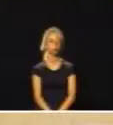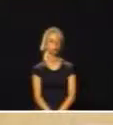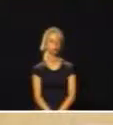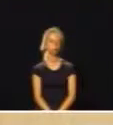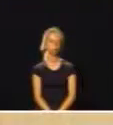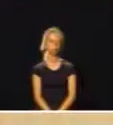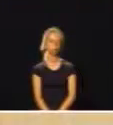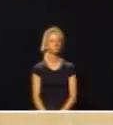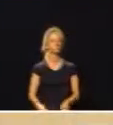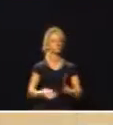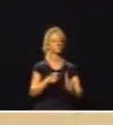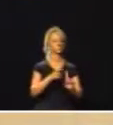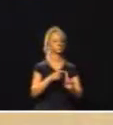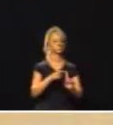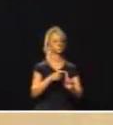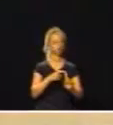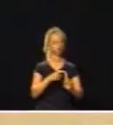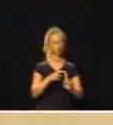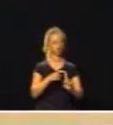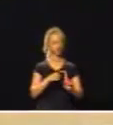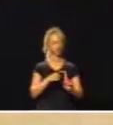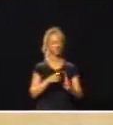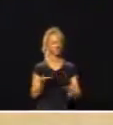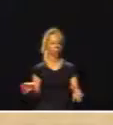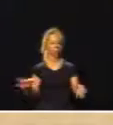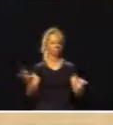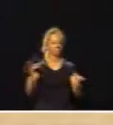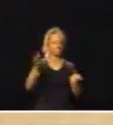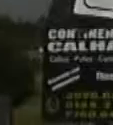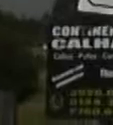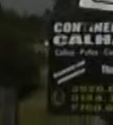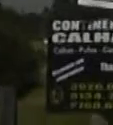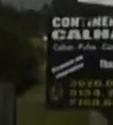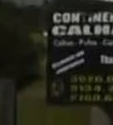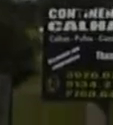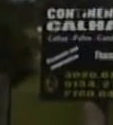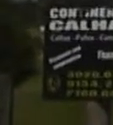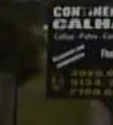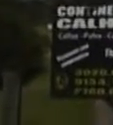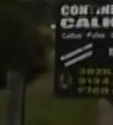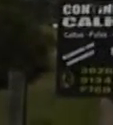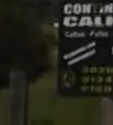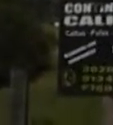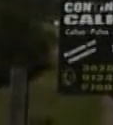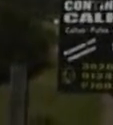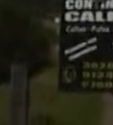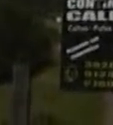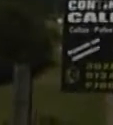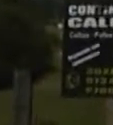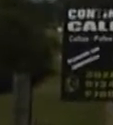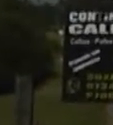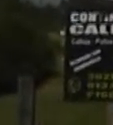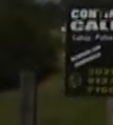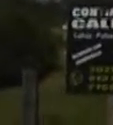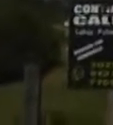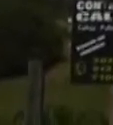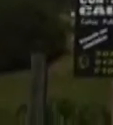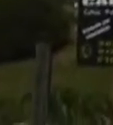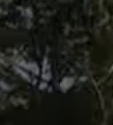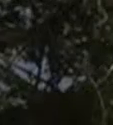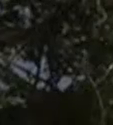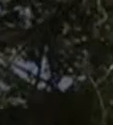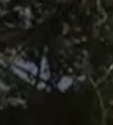o projeto determina também que a secretaria de serviços urbanos coloque placas de proibido jogar lixo nos terrenos do